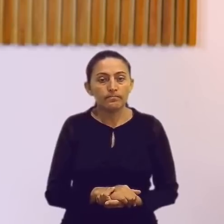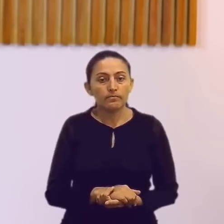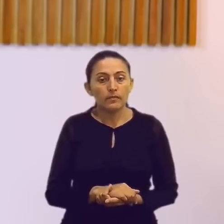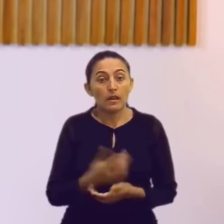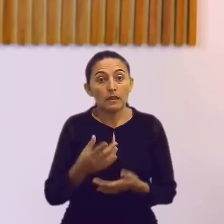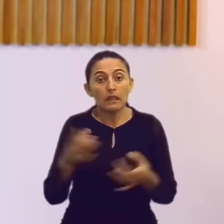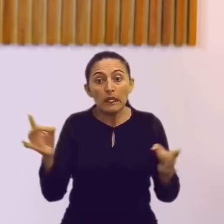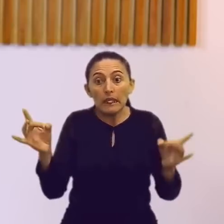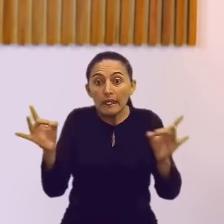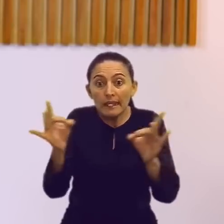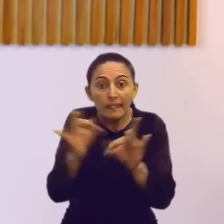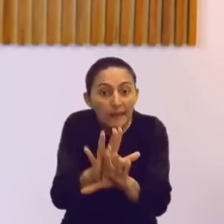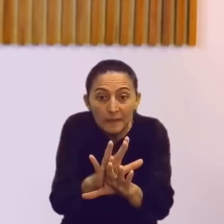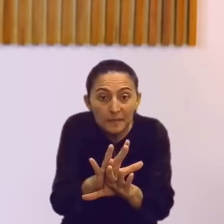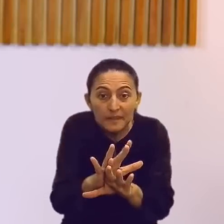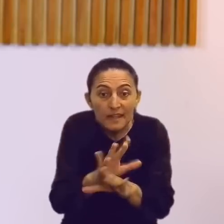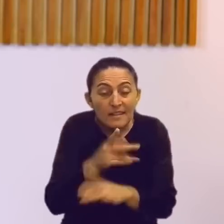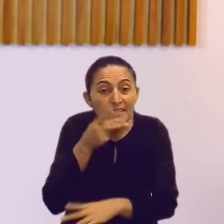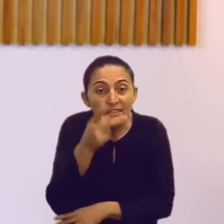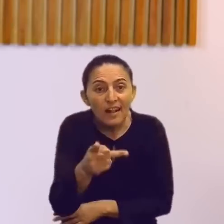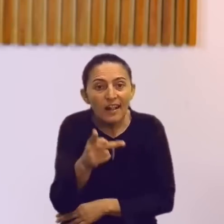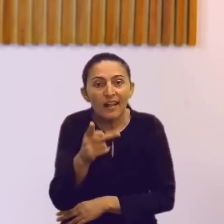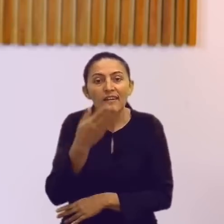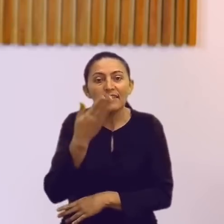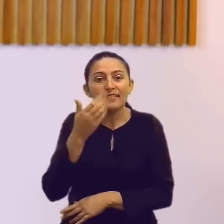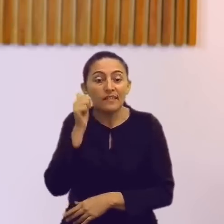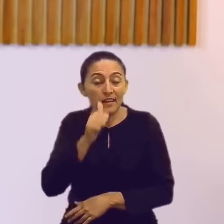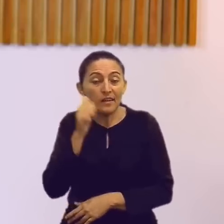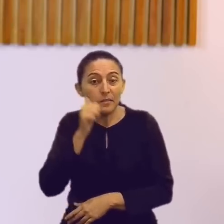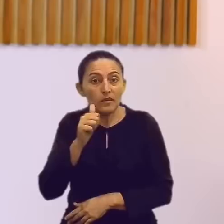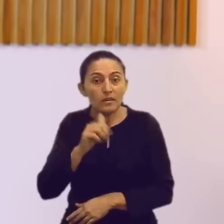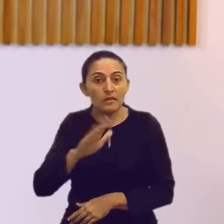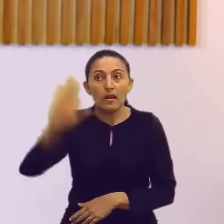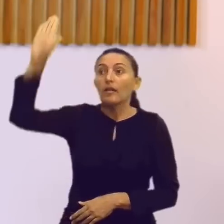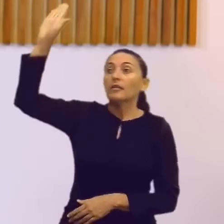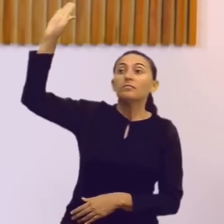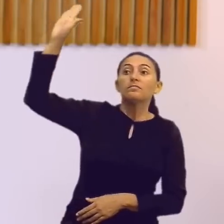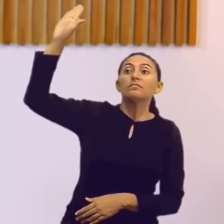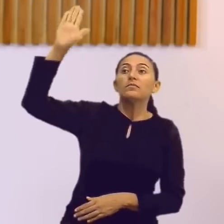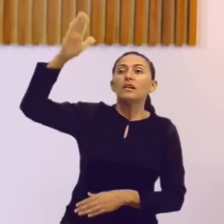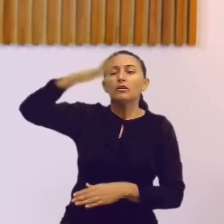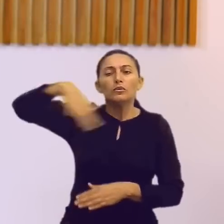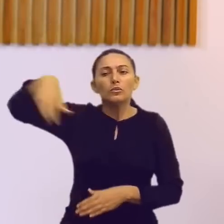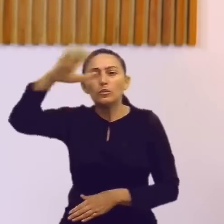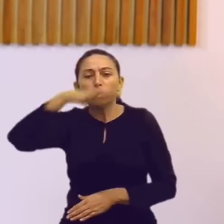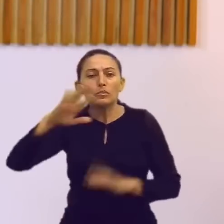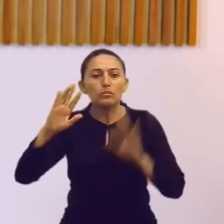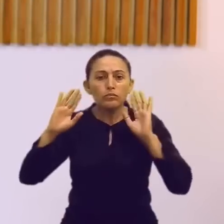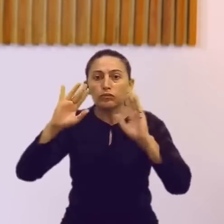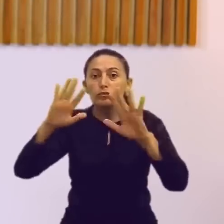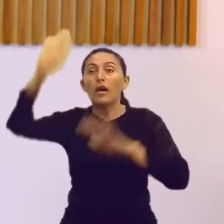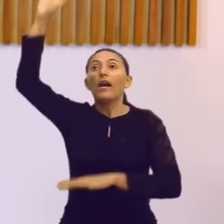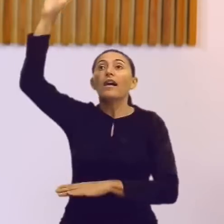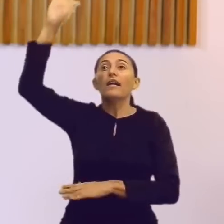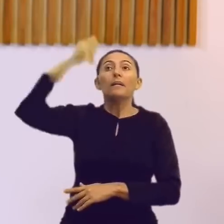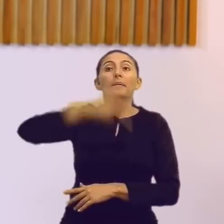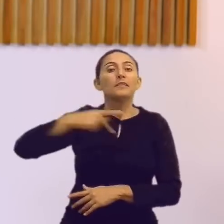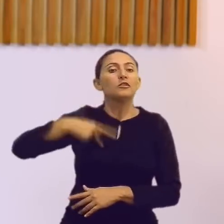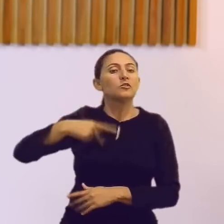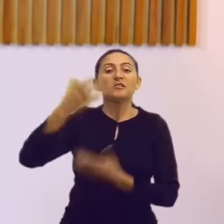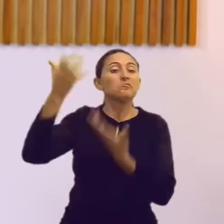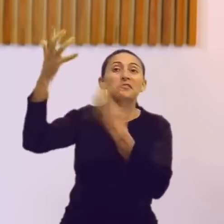explicasse mais alguma coisa, aquela irmã, lá do meio da igreja, ela se levanta e diz, pastor, eu não